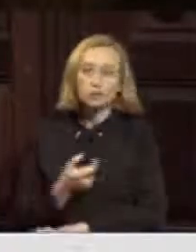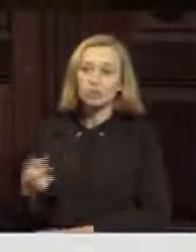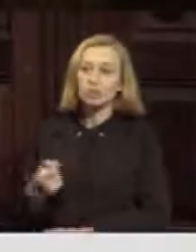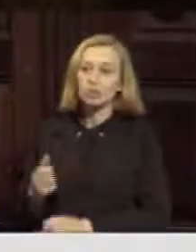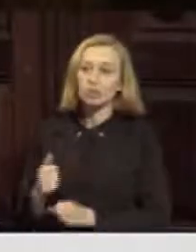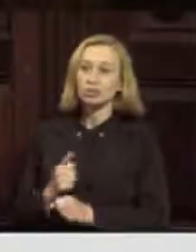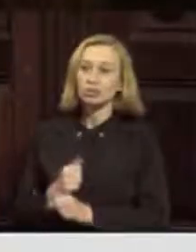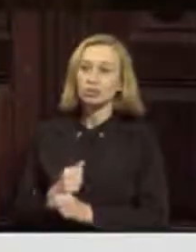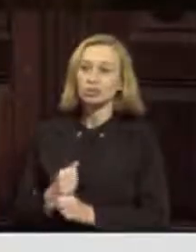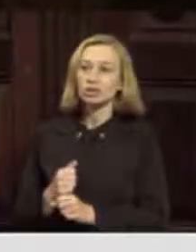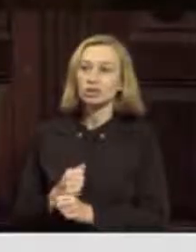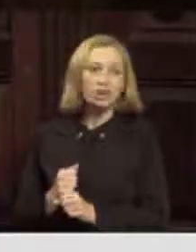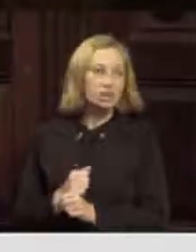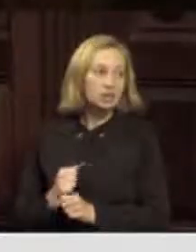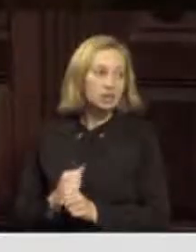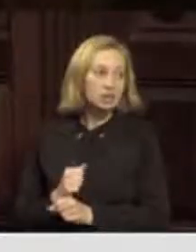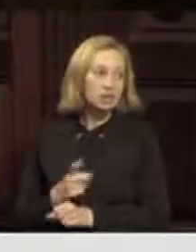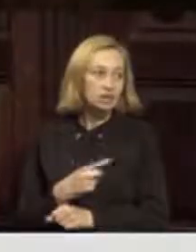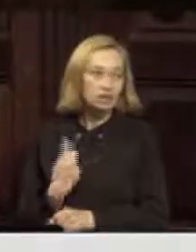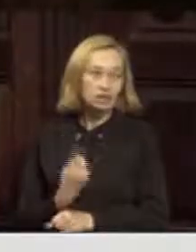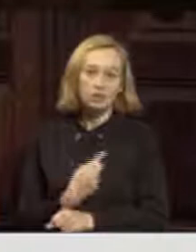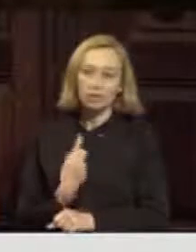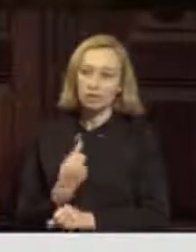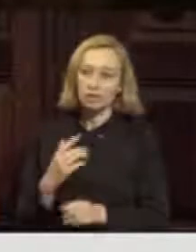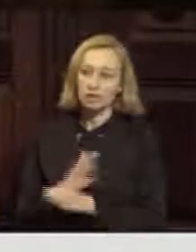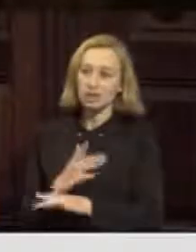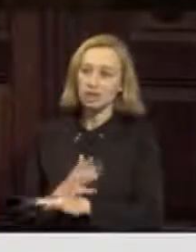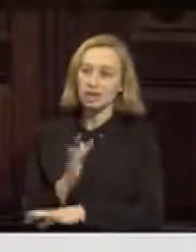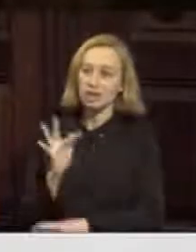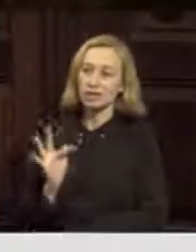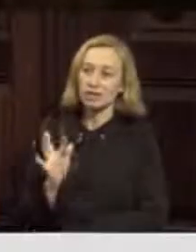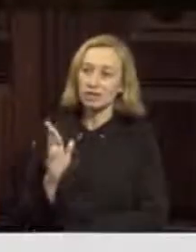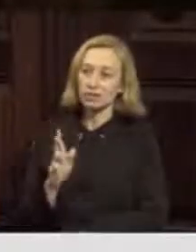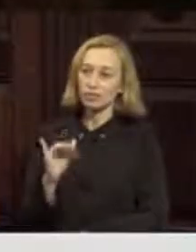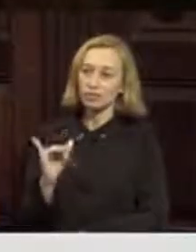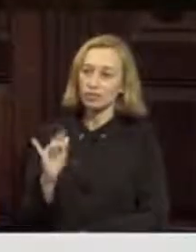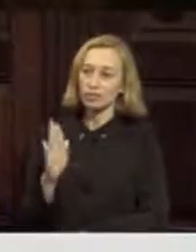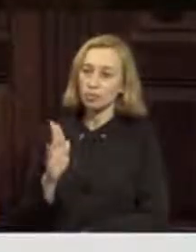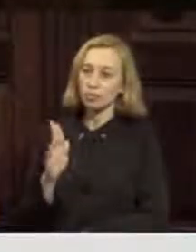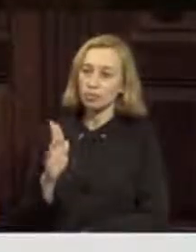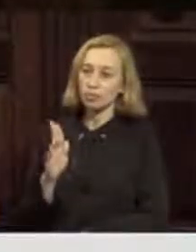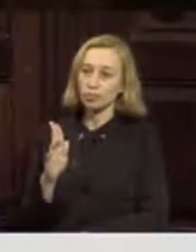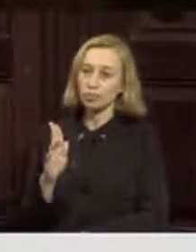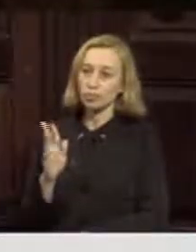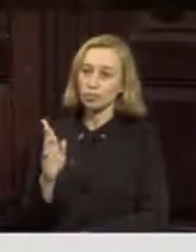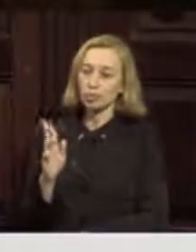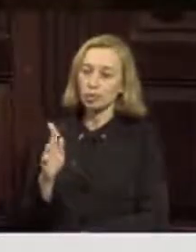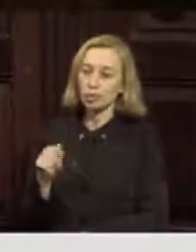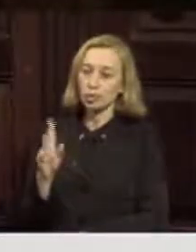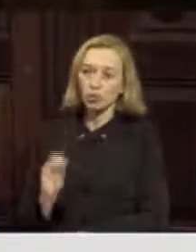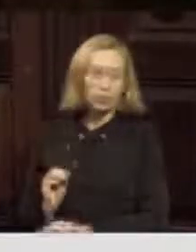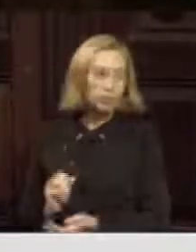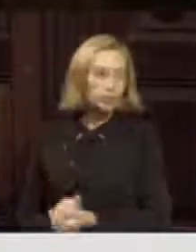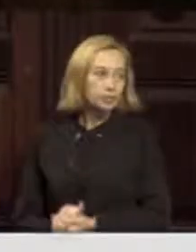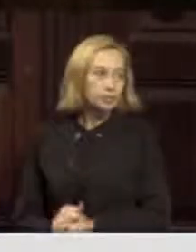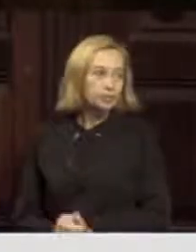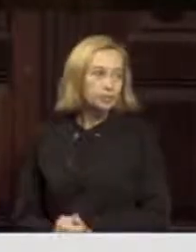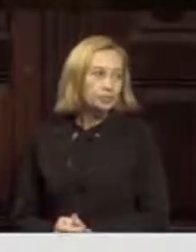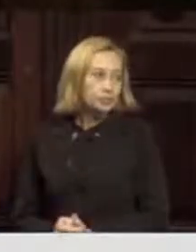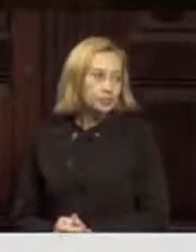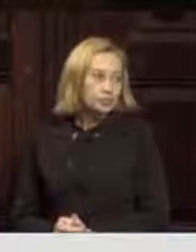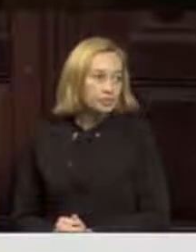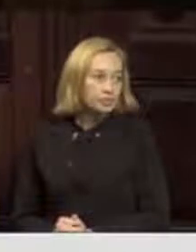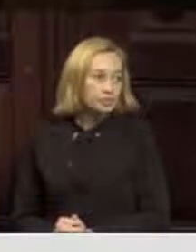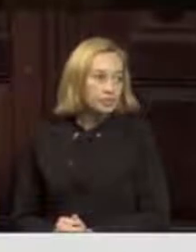anos da nossa querida Nova Friburgo. A Excelência ontem presidiu aqui uma sessão do